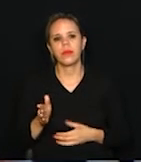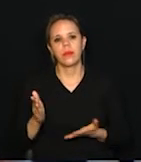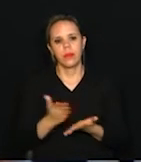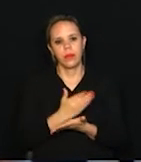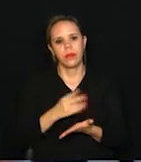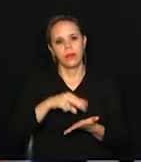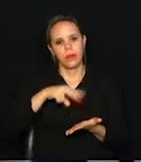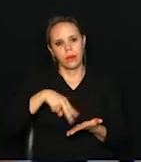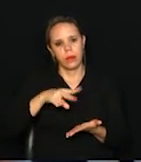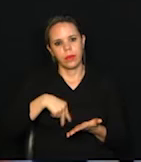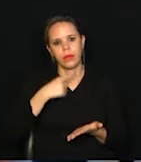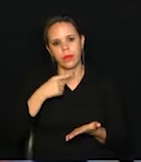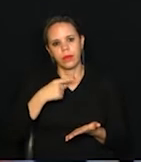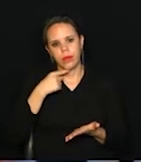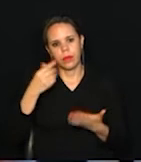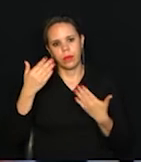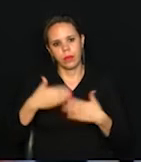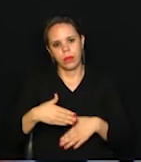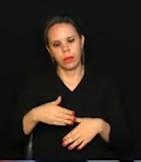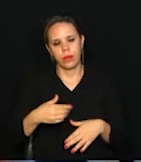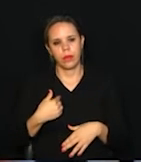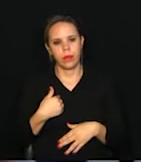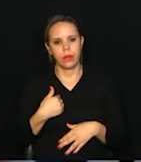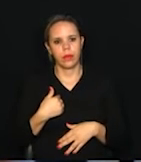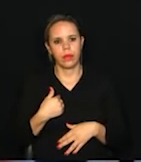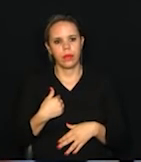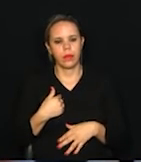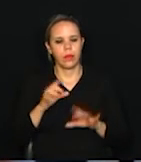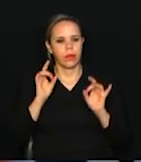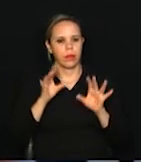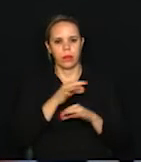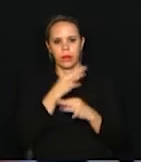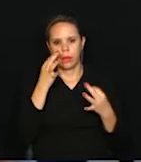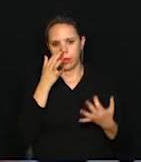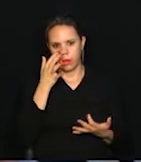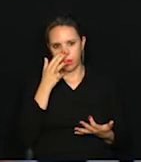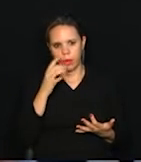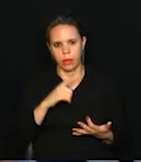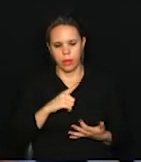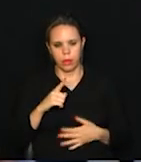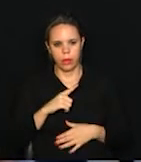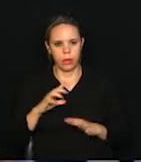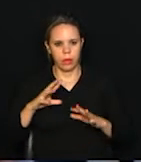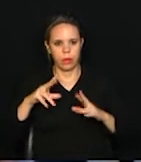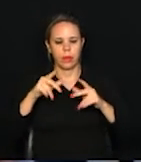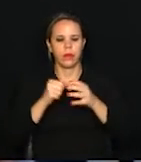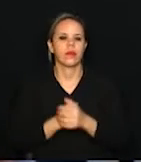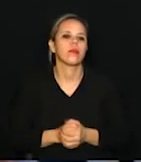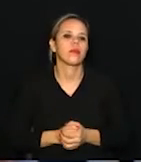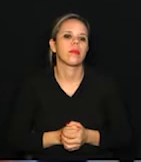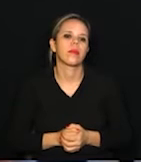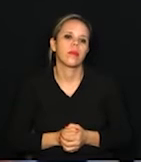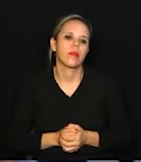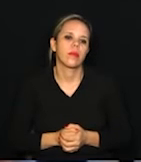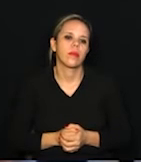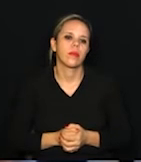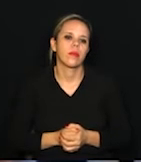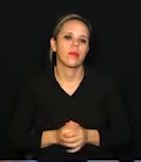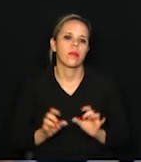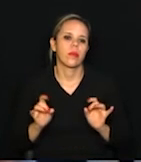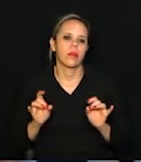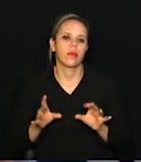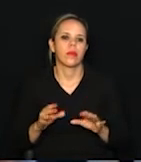fazer questões de prova, porque são manuais espetaculares. Então, a gente tem toda a tipificação,